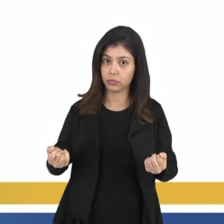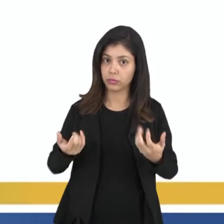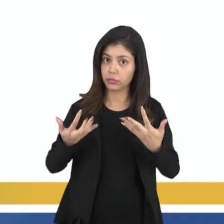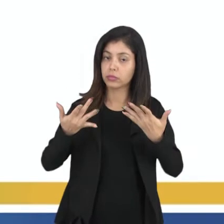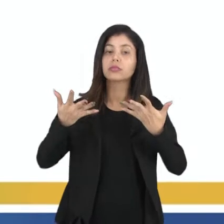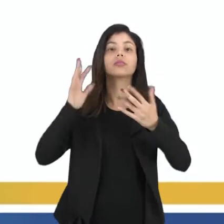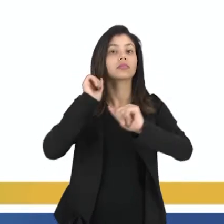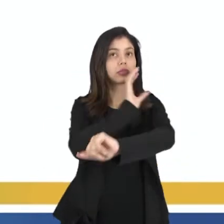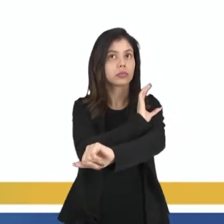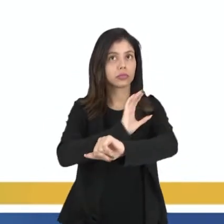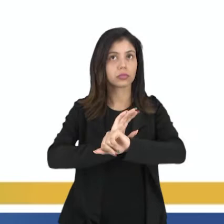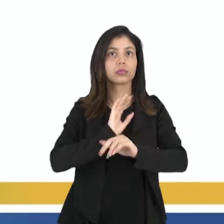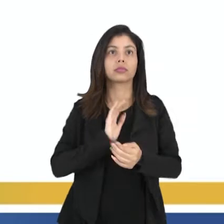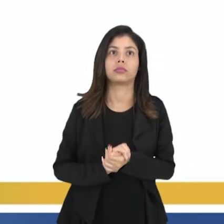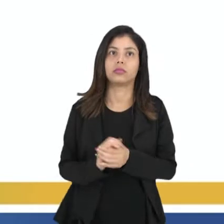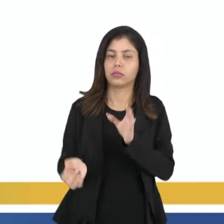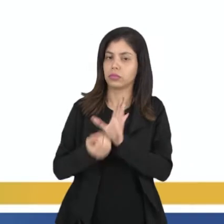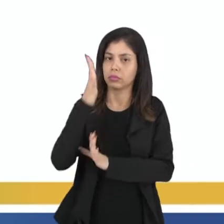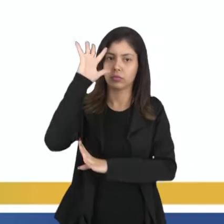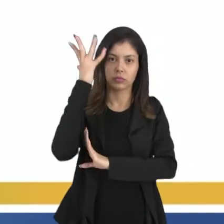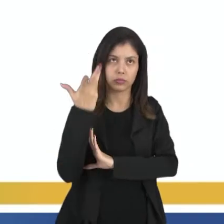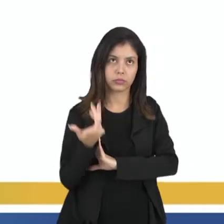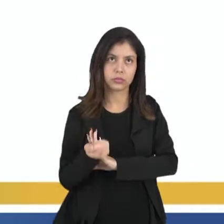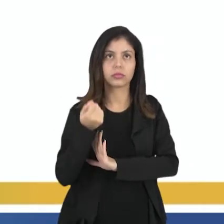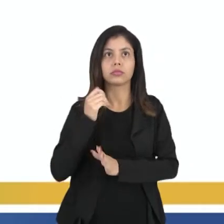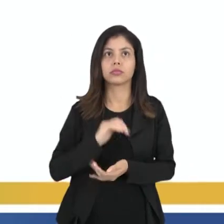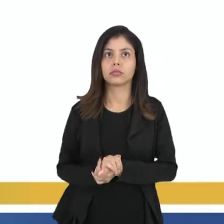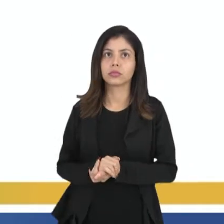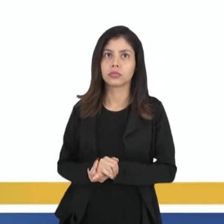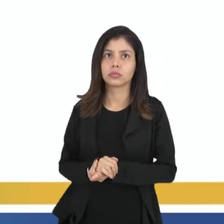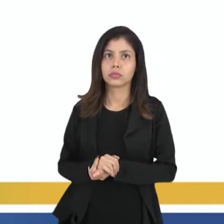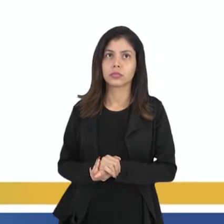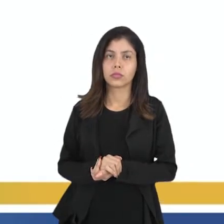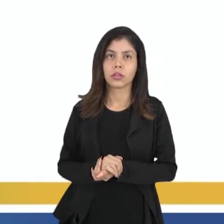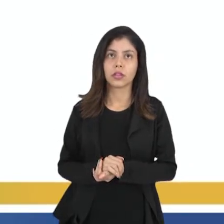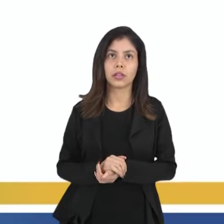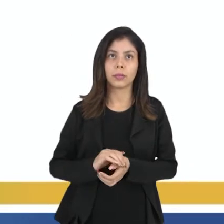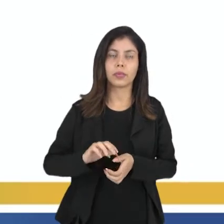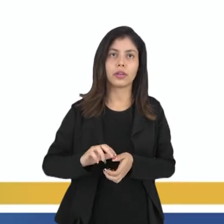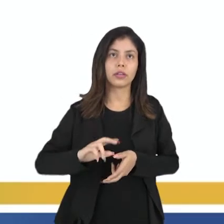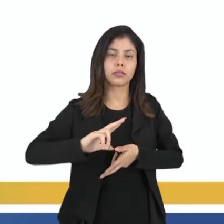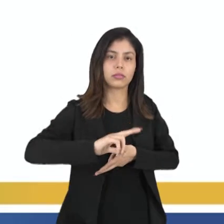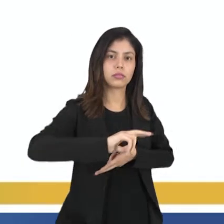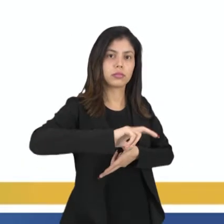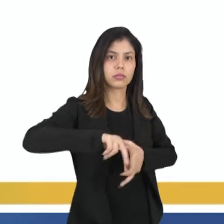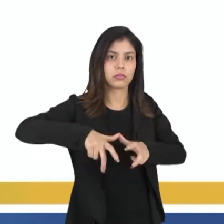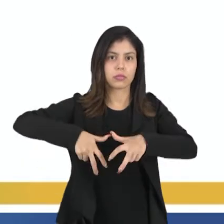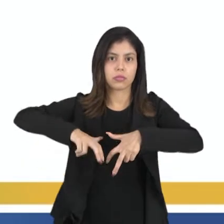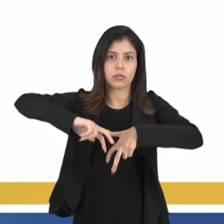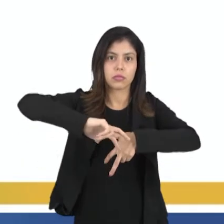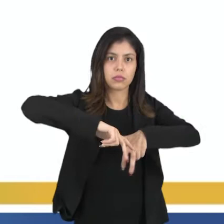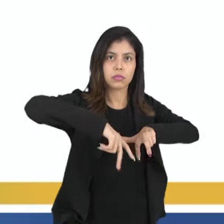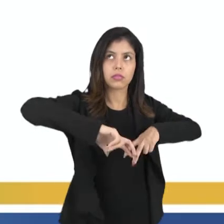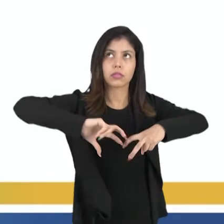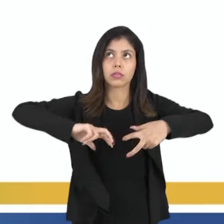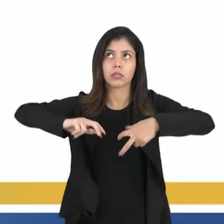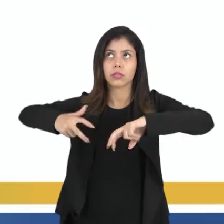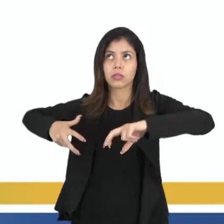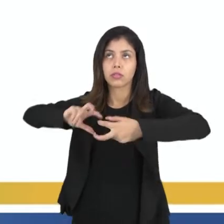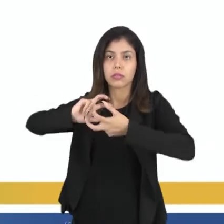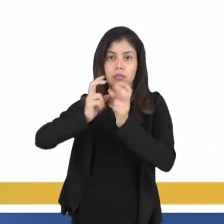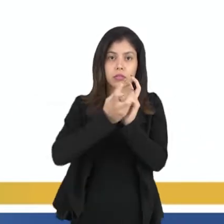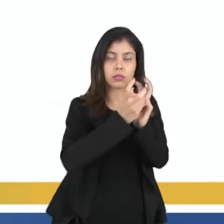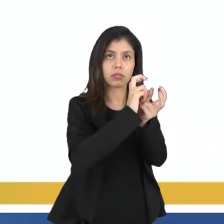análise de manifestações culturais de origem africana, como capoeira ou